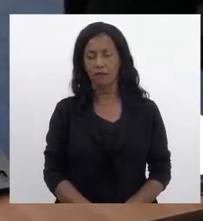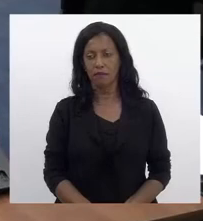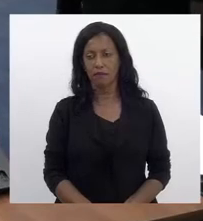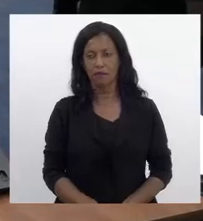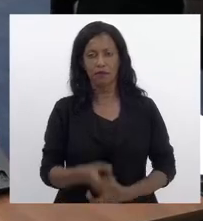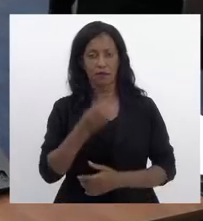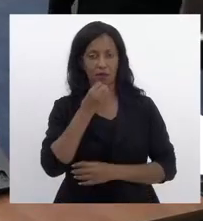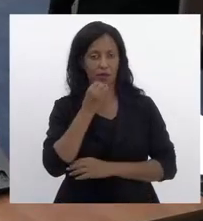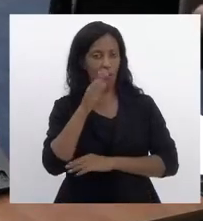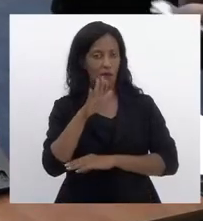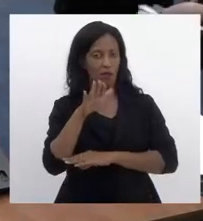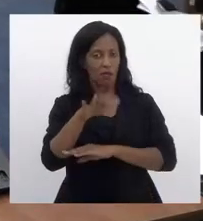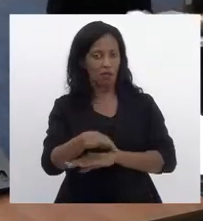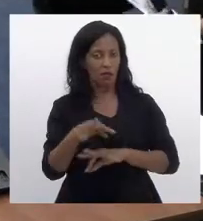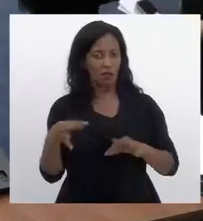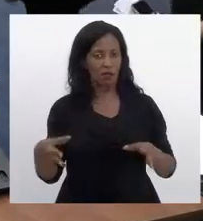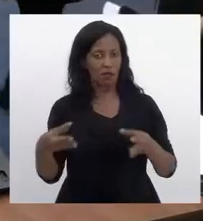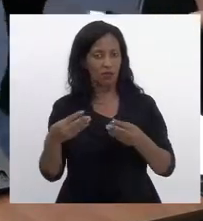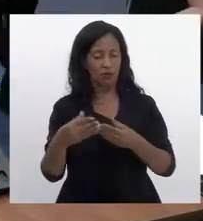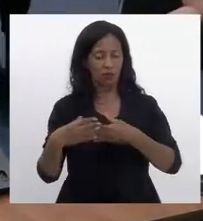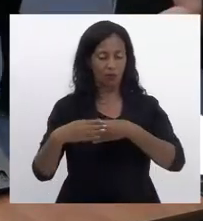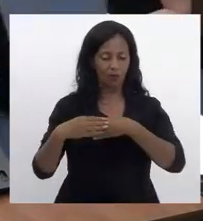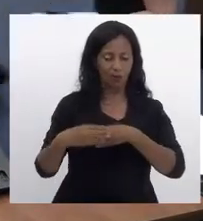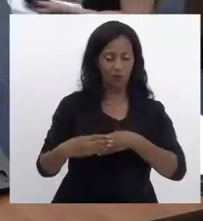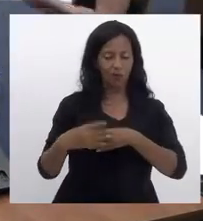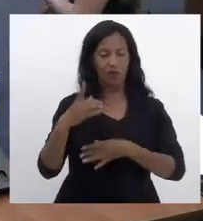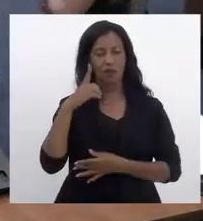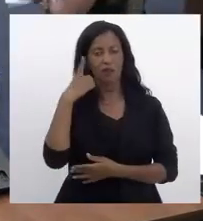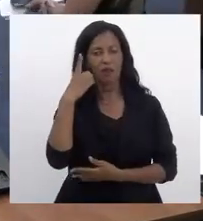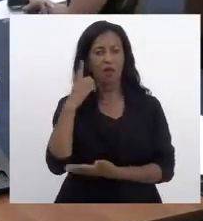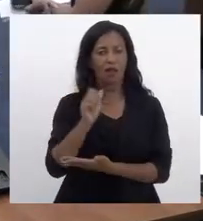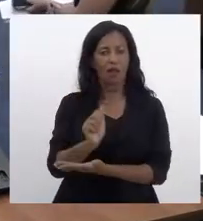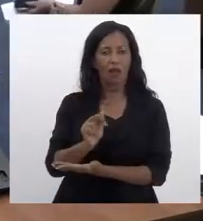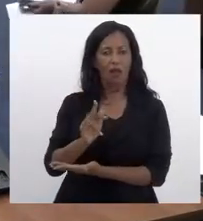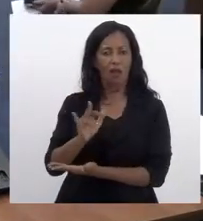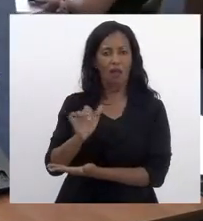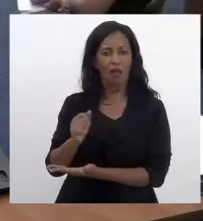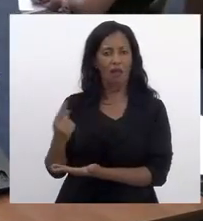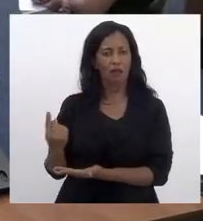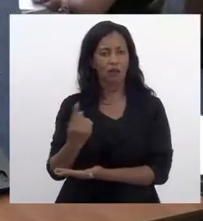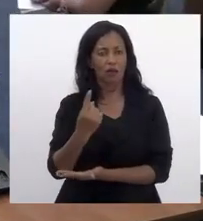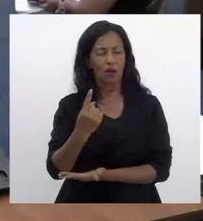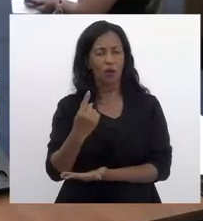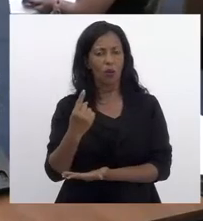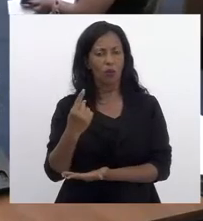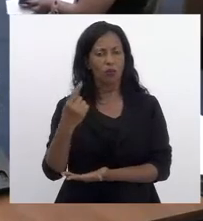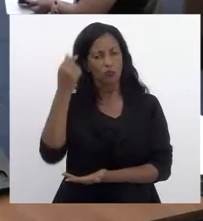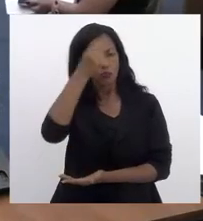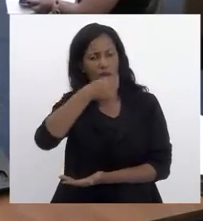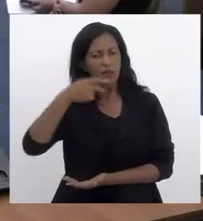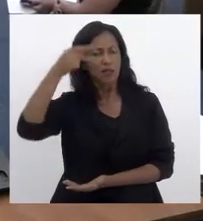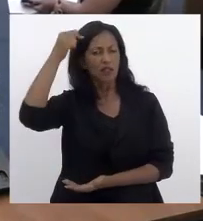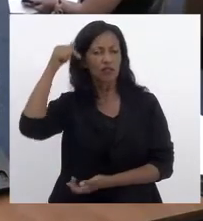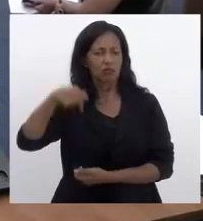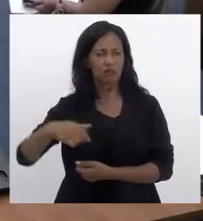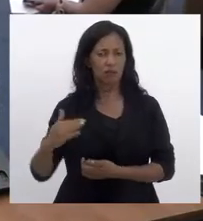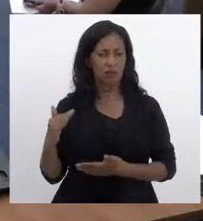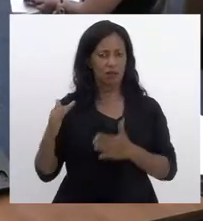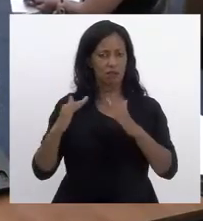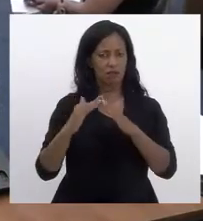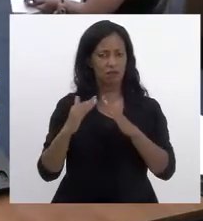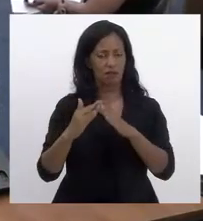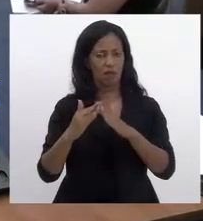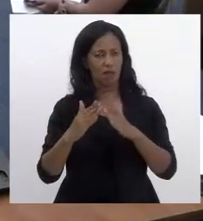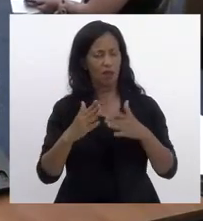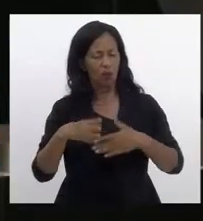De todos, eu queria saudar aqui o deputado Átila Nunes, um dos decanos dessa casa. Quero saudar